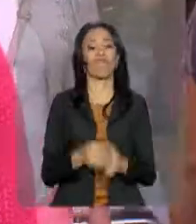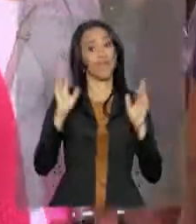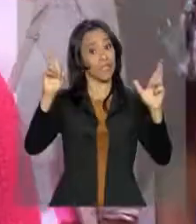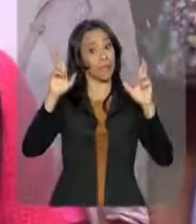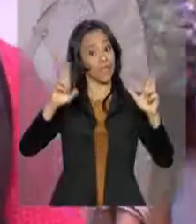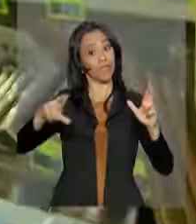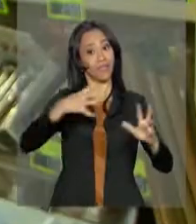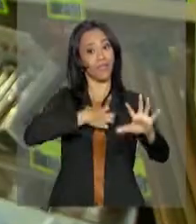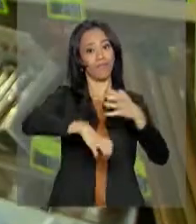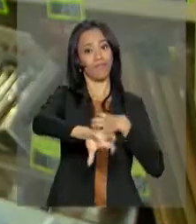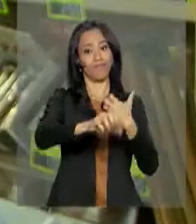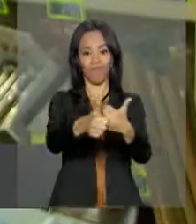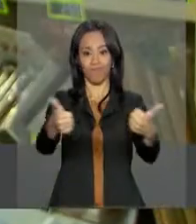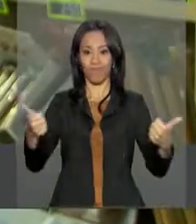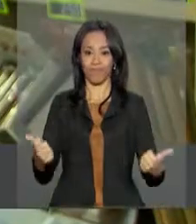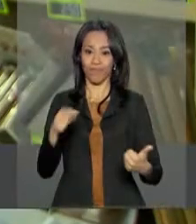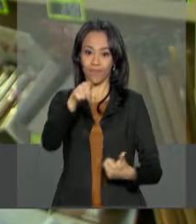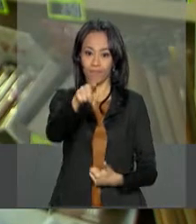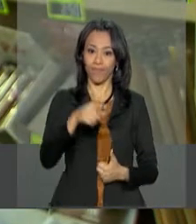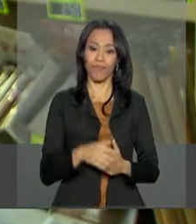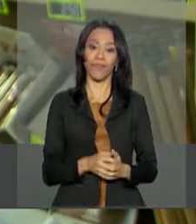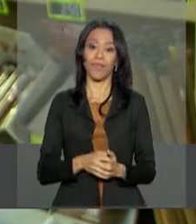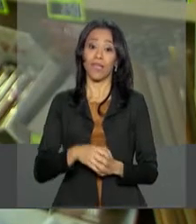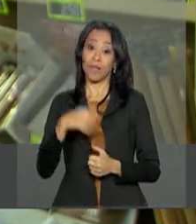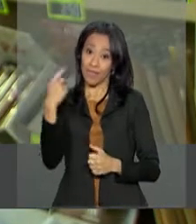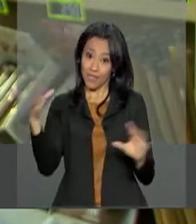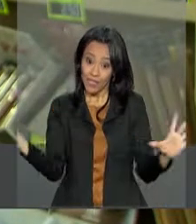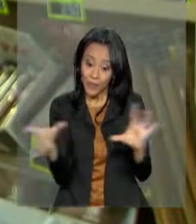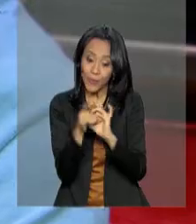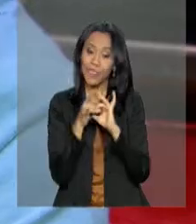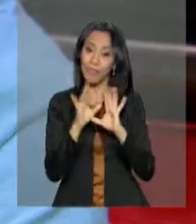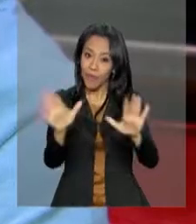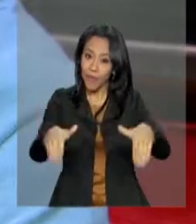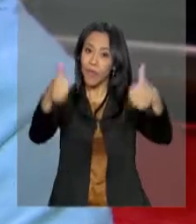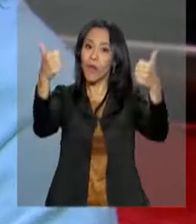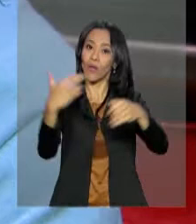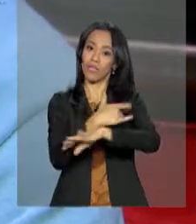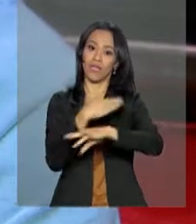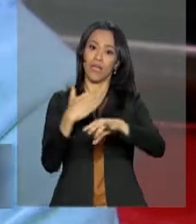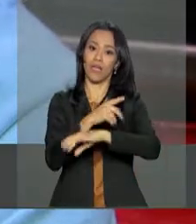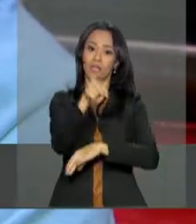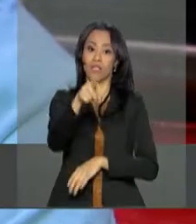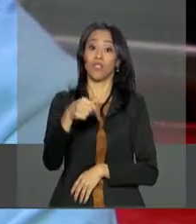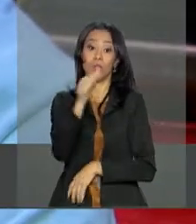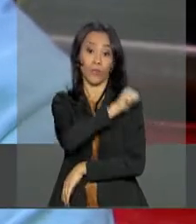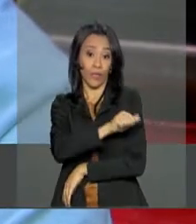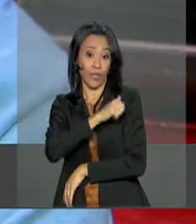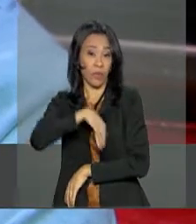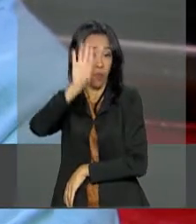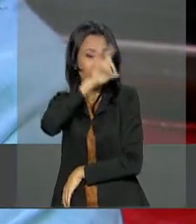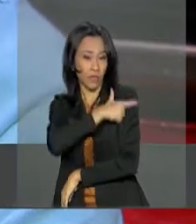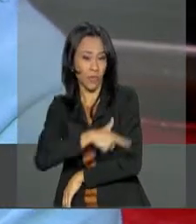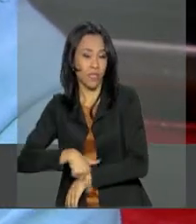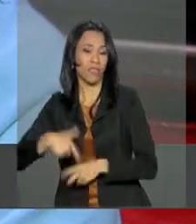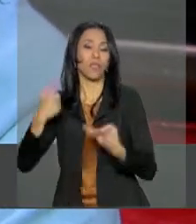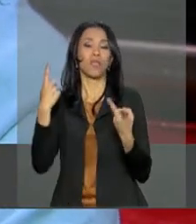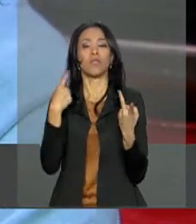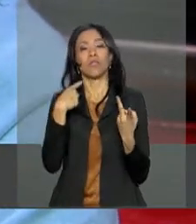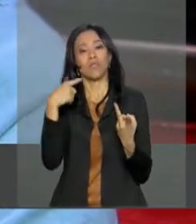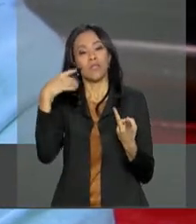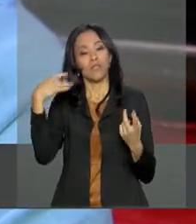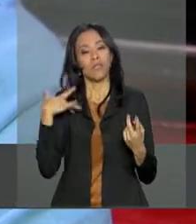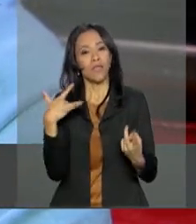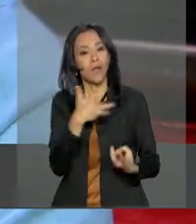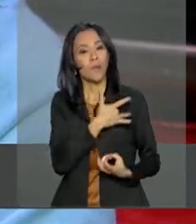contagia carioca tem que se unir a nossa cidade ficar melhor o rio de janeiro com mais educação com mais saúde com mais